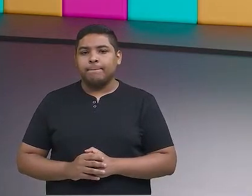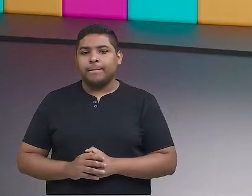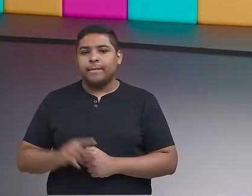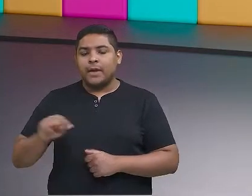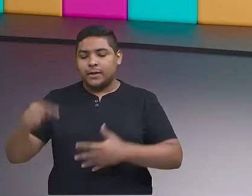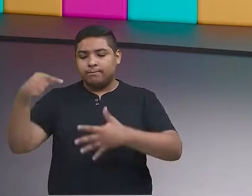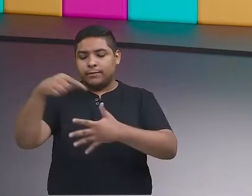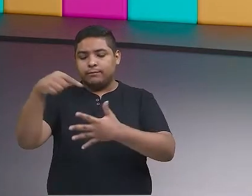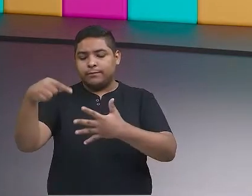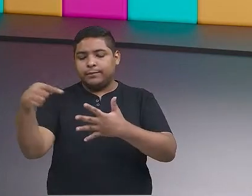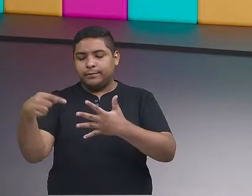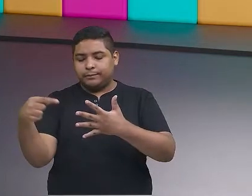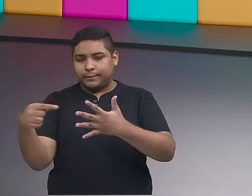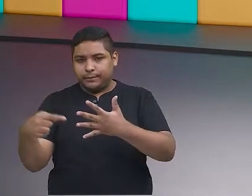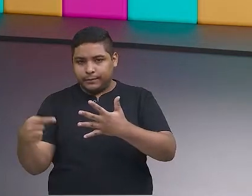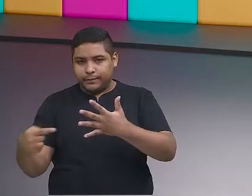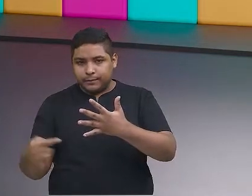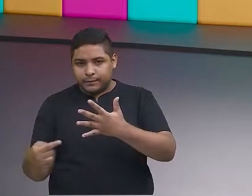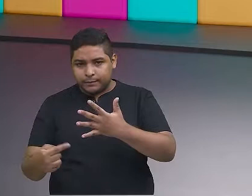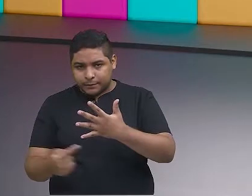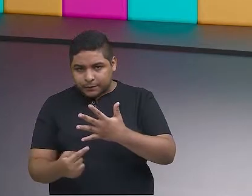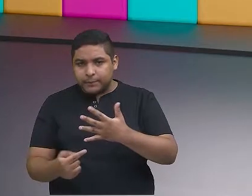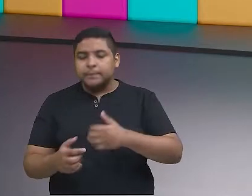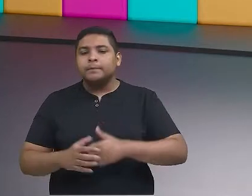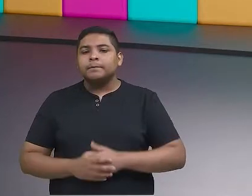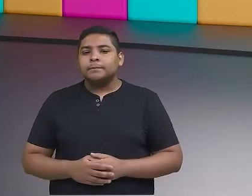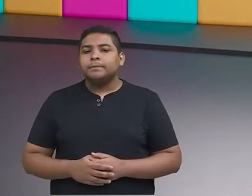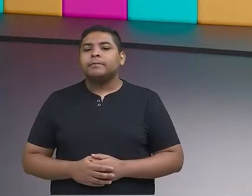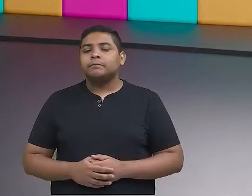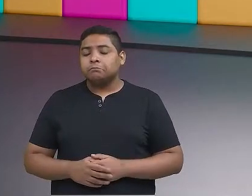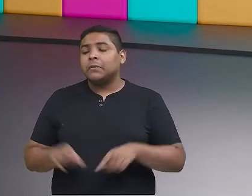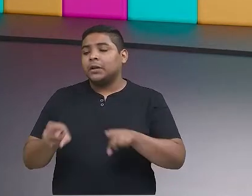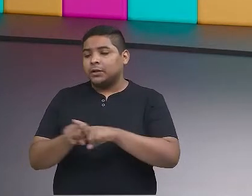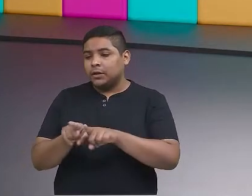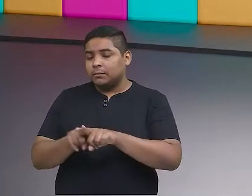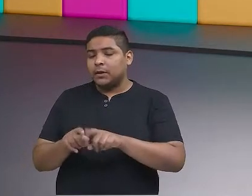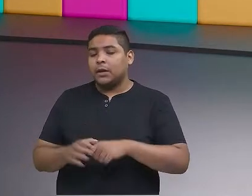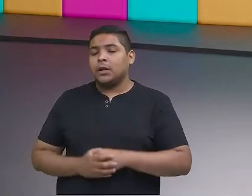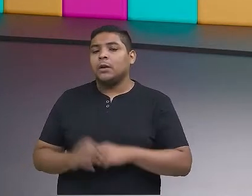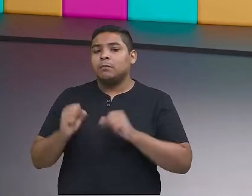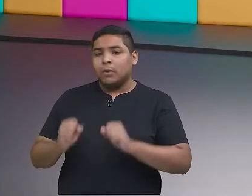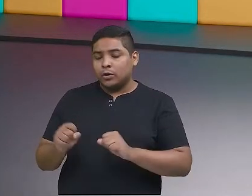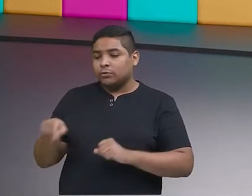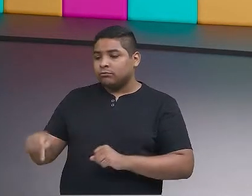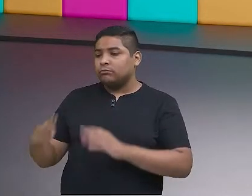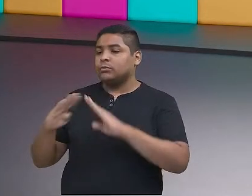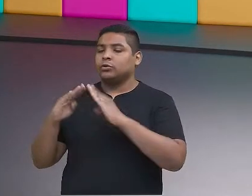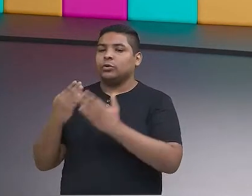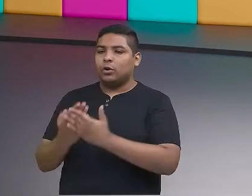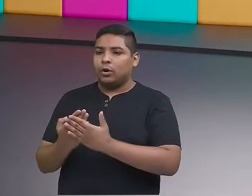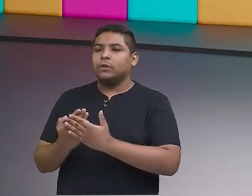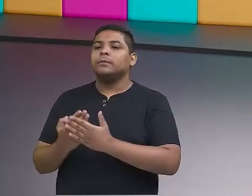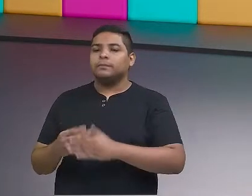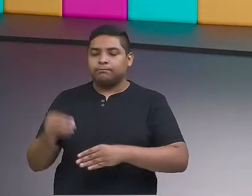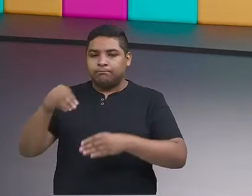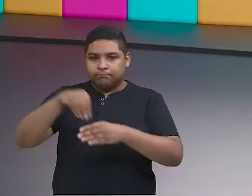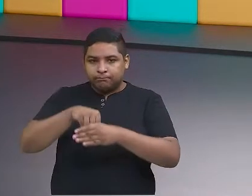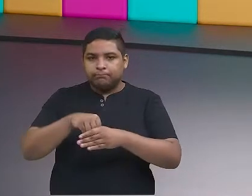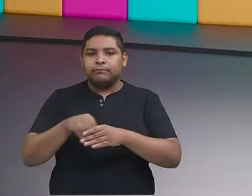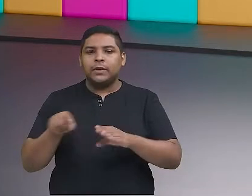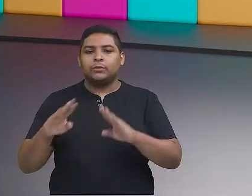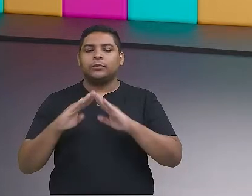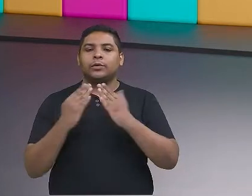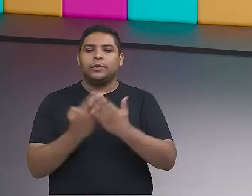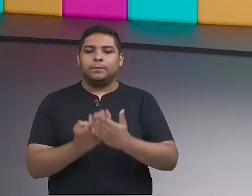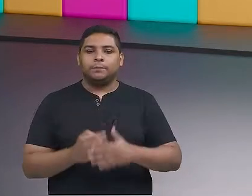pontualidade, respeitoso, amigável, generoso, também pode se dar na escola, ok? Tudo bem?